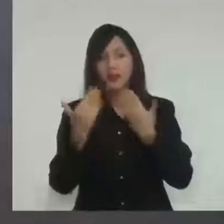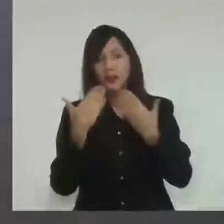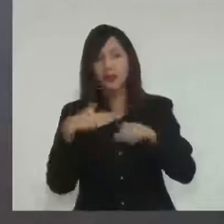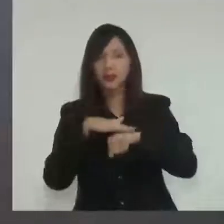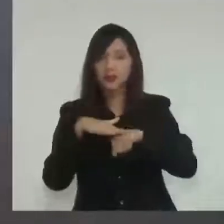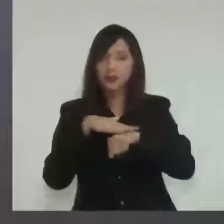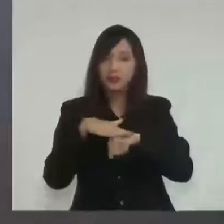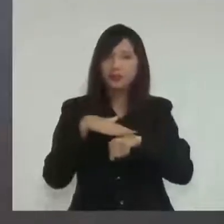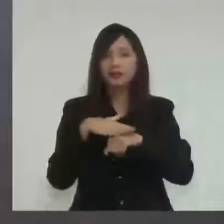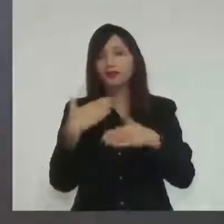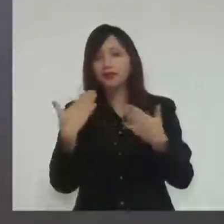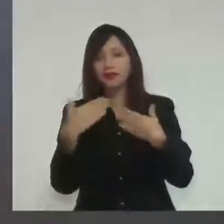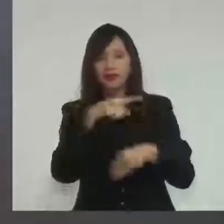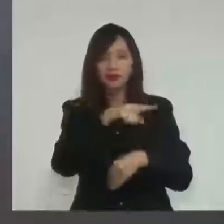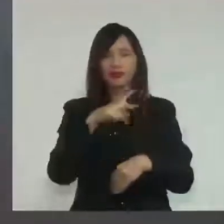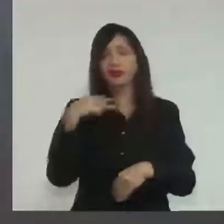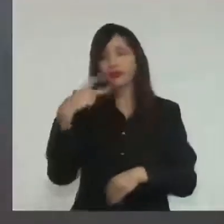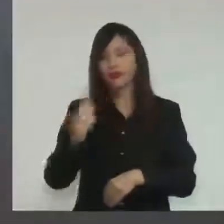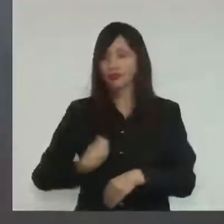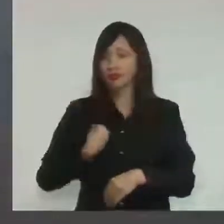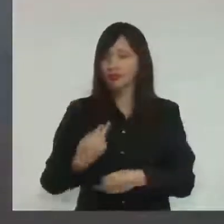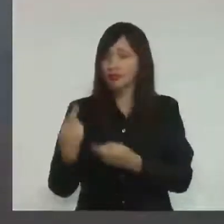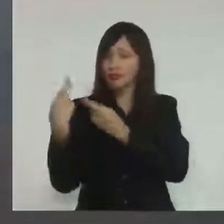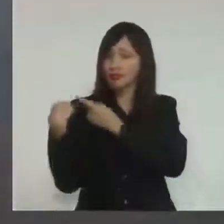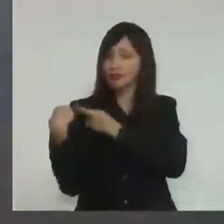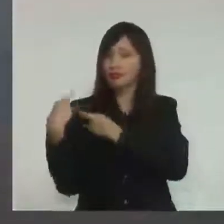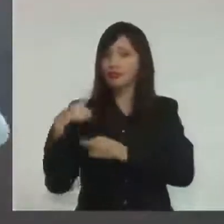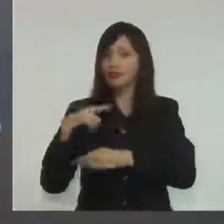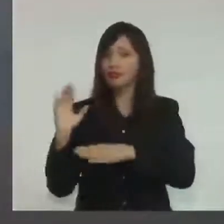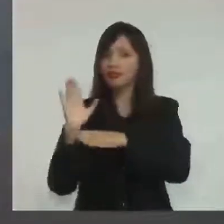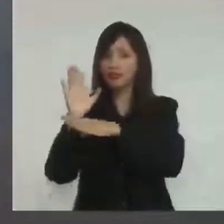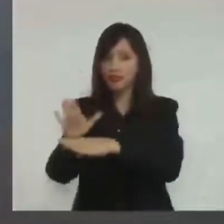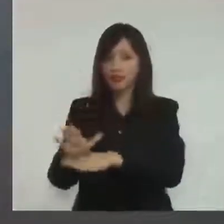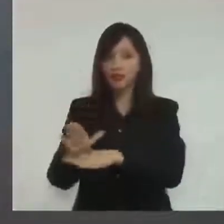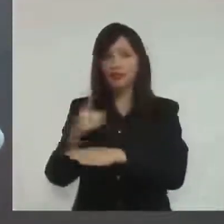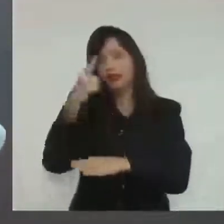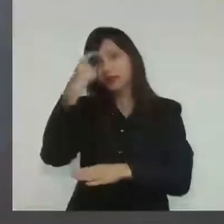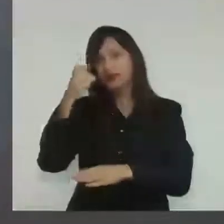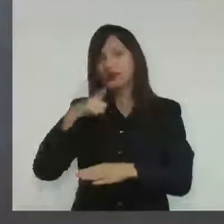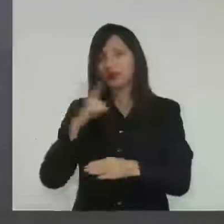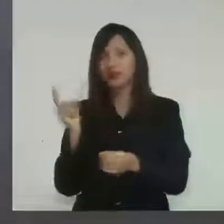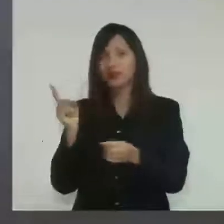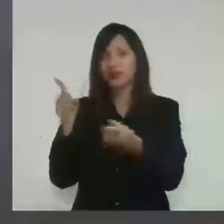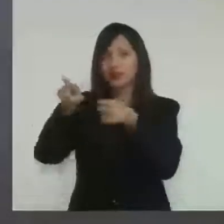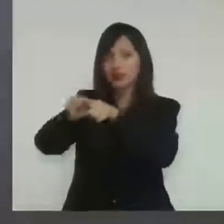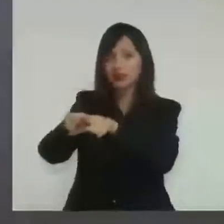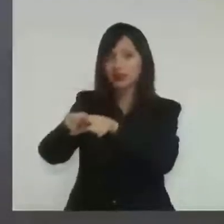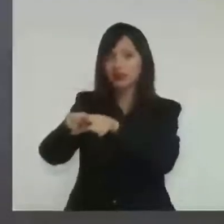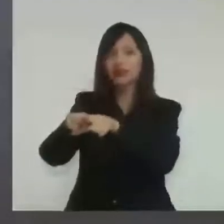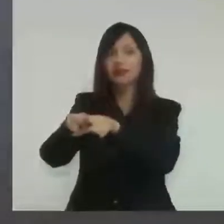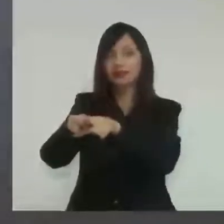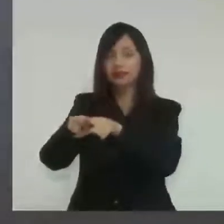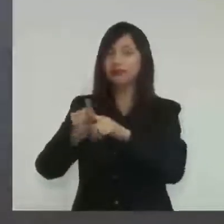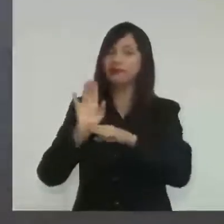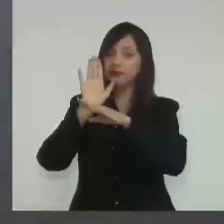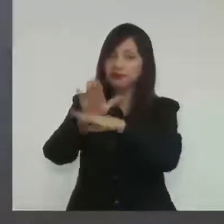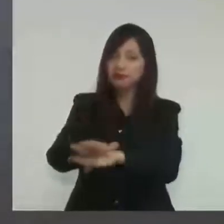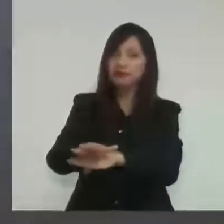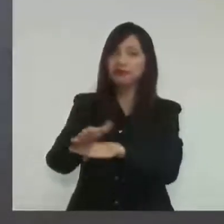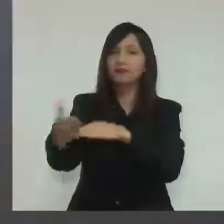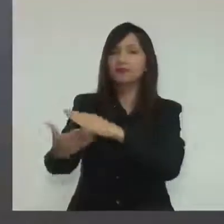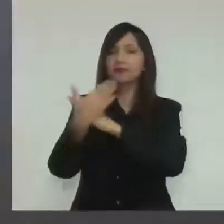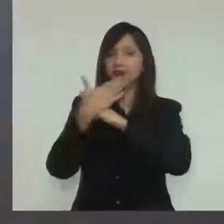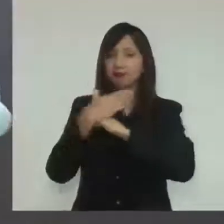falar hoje com os vereadores, né, que se comprometeram a contribuir, né, porque a ideia é fazer parcerias, né, para que eles apoiem também